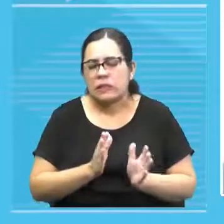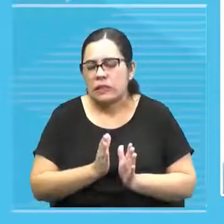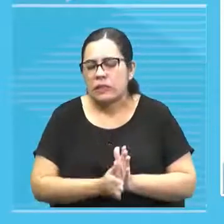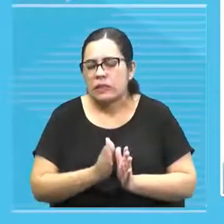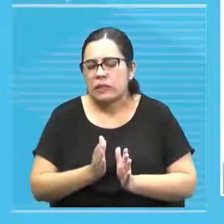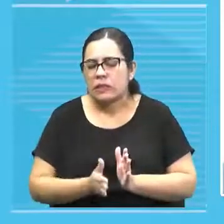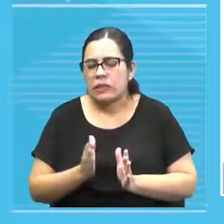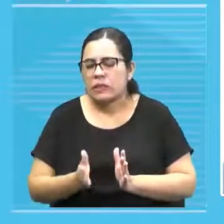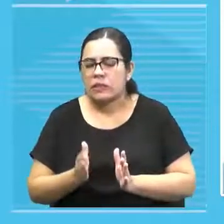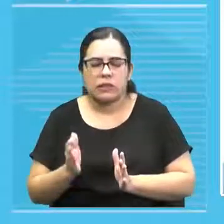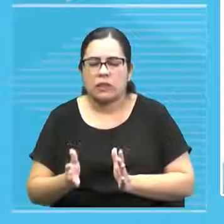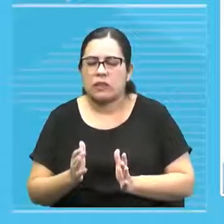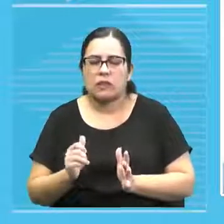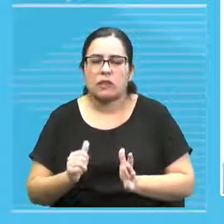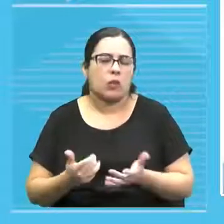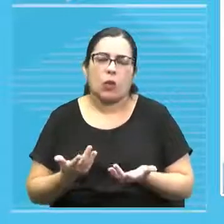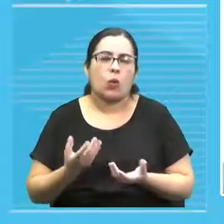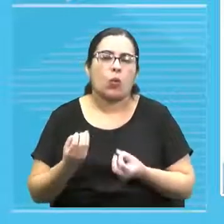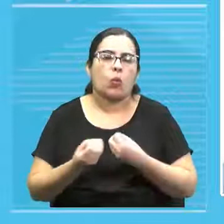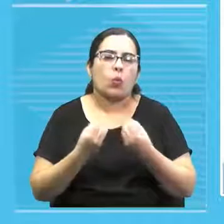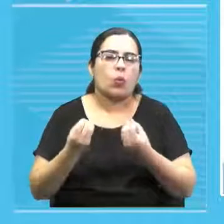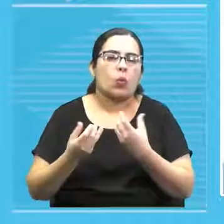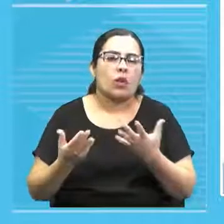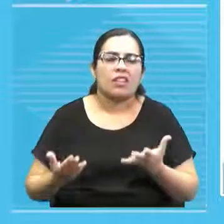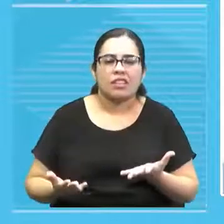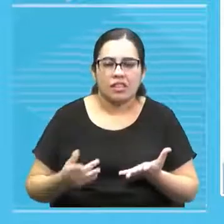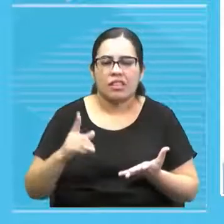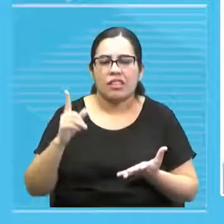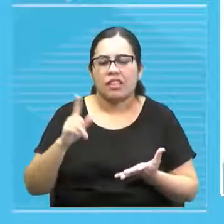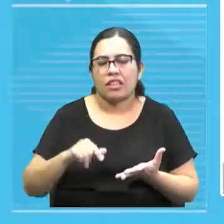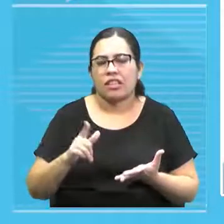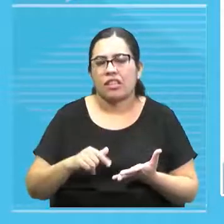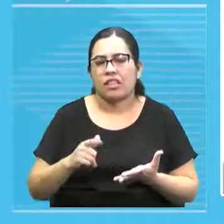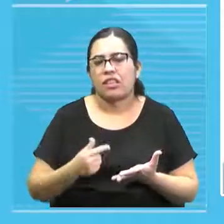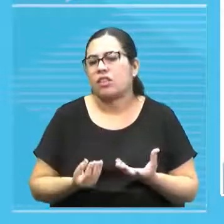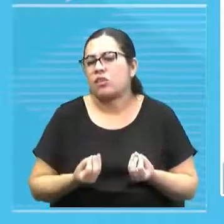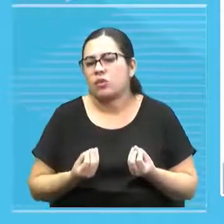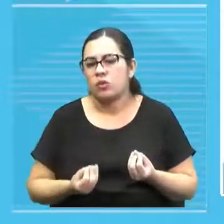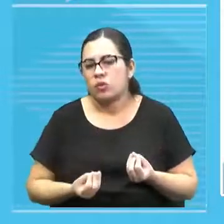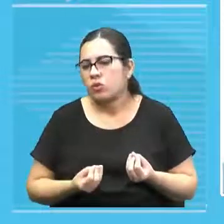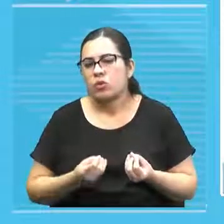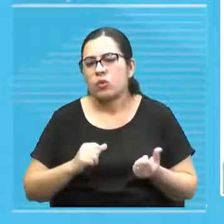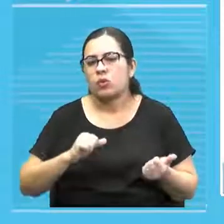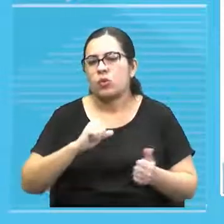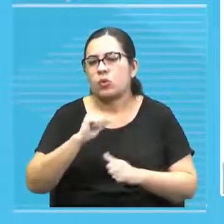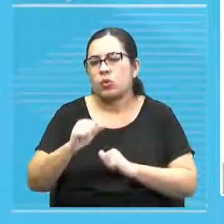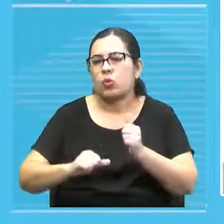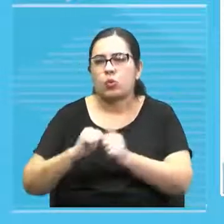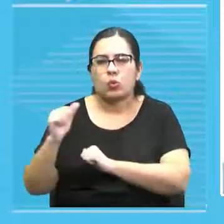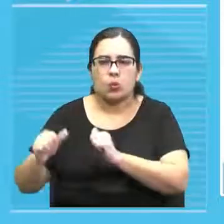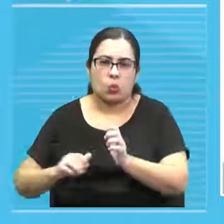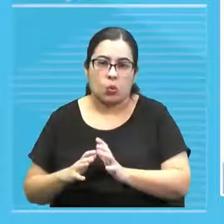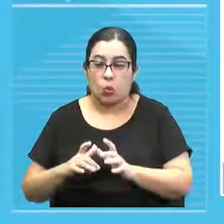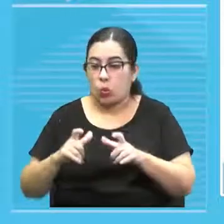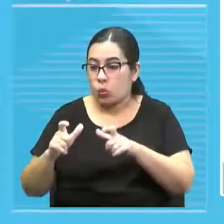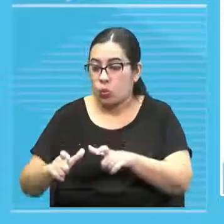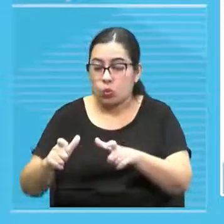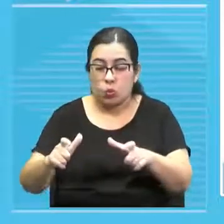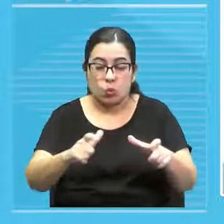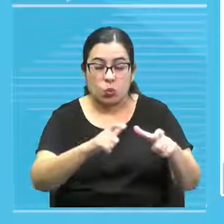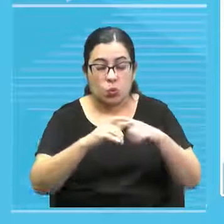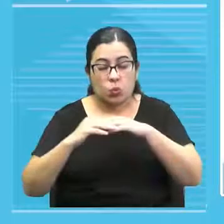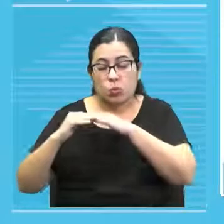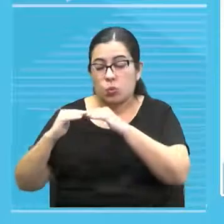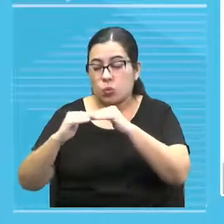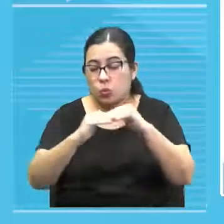como a gente discutiu ainda a pouco ela acontece de forma assimétrica não são todas as regiões do mundo